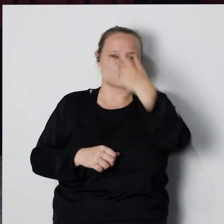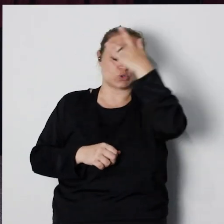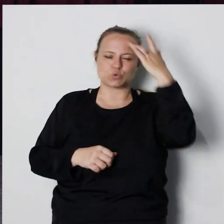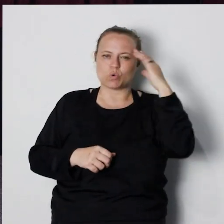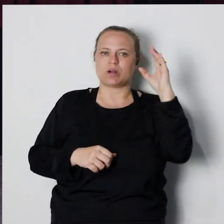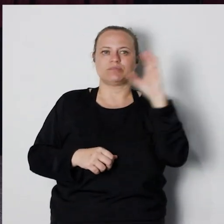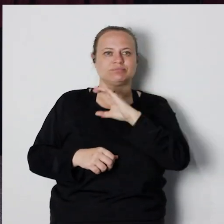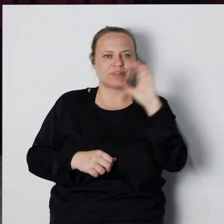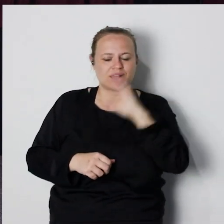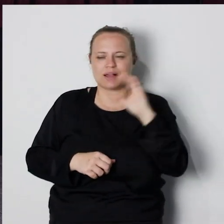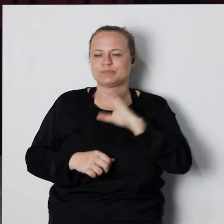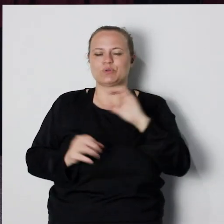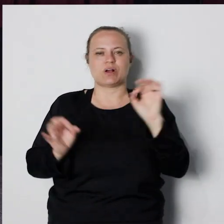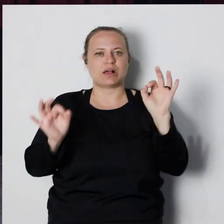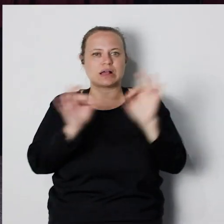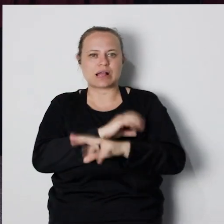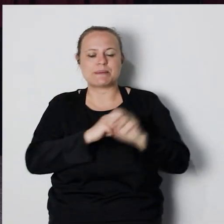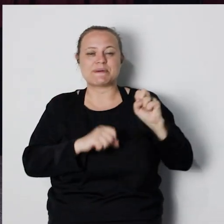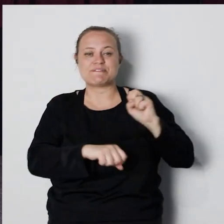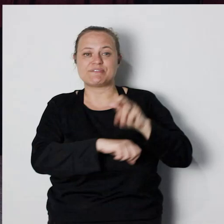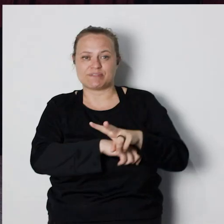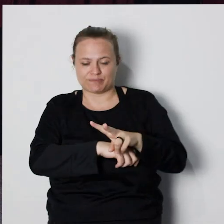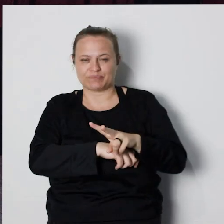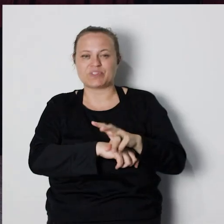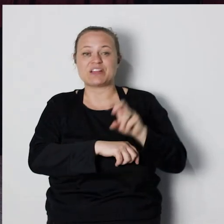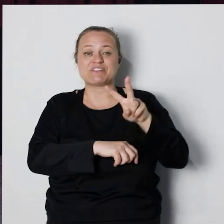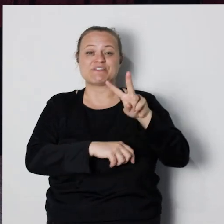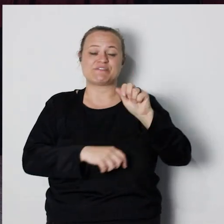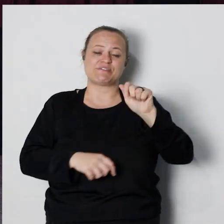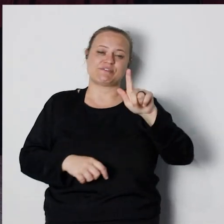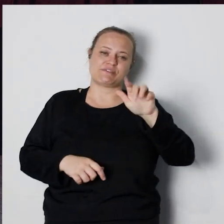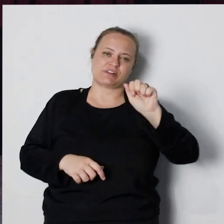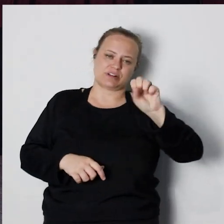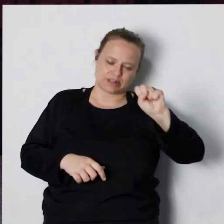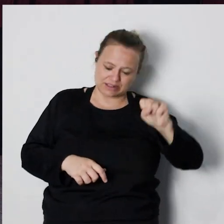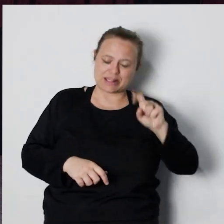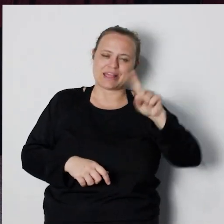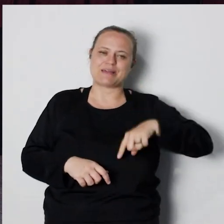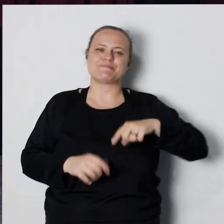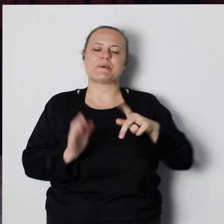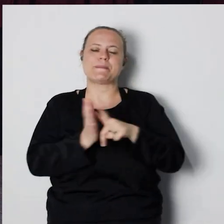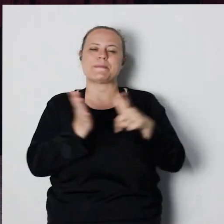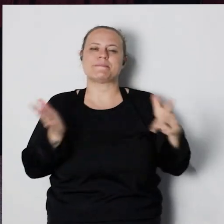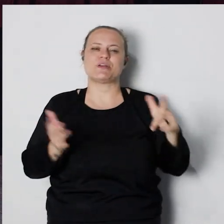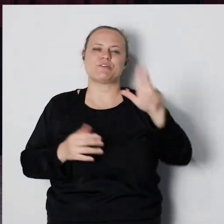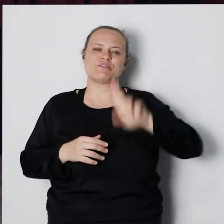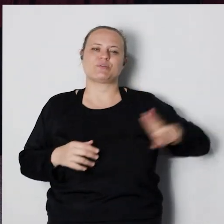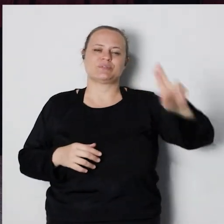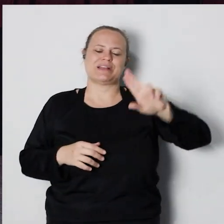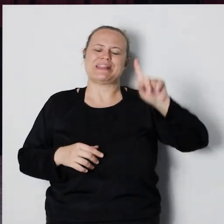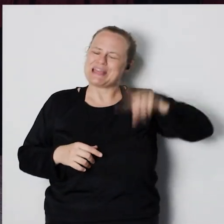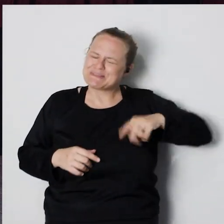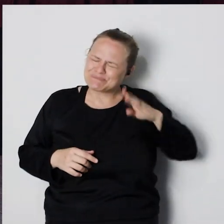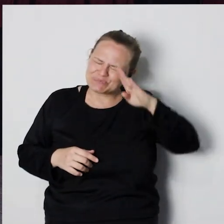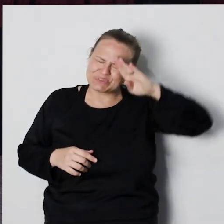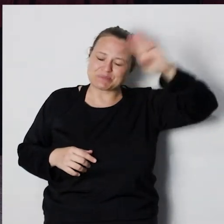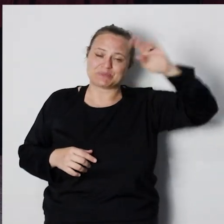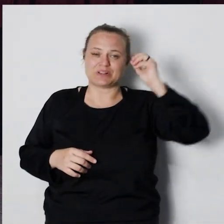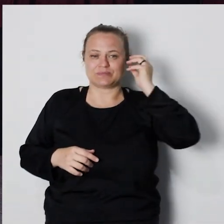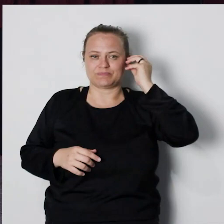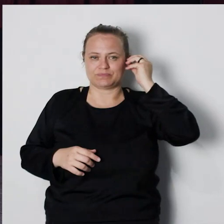umas 5 versões, e que se não acabava em 2 minutos, pelo menos era 2 horas, 5 horas, tamanha